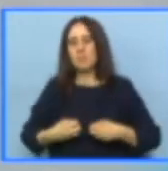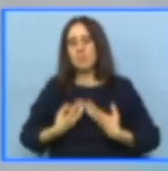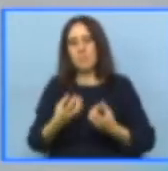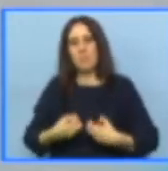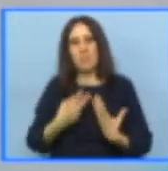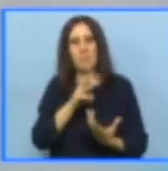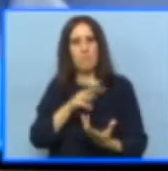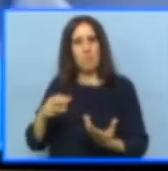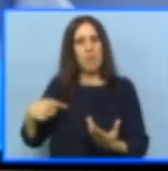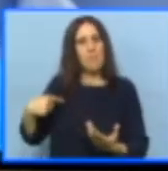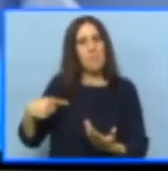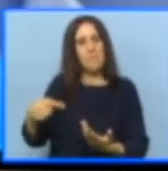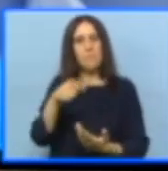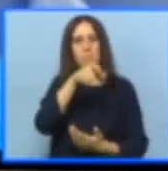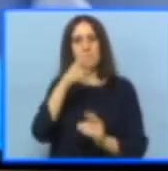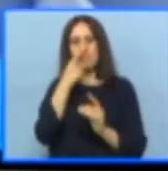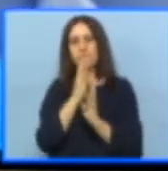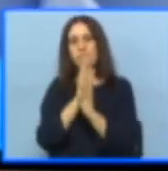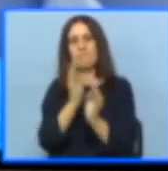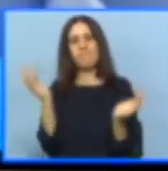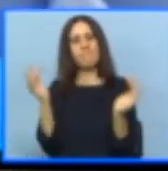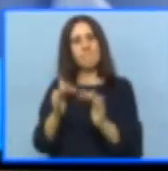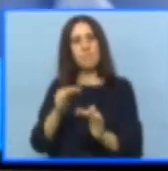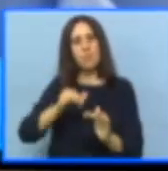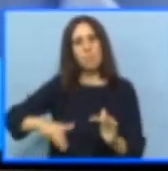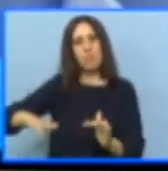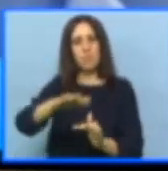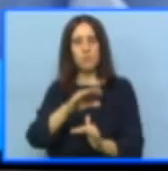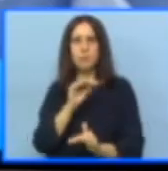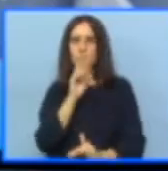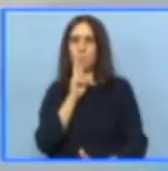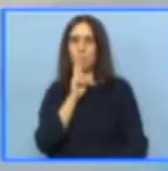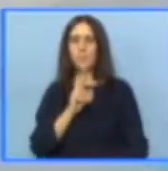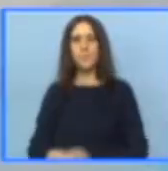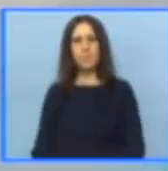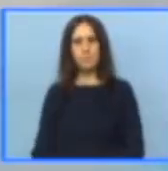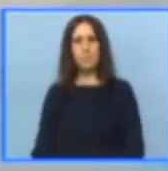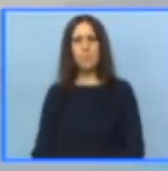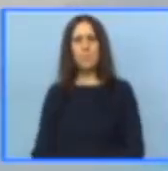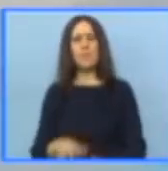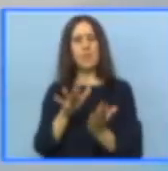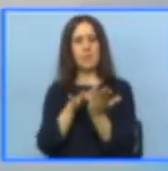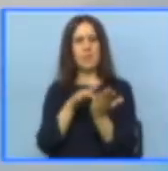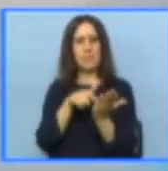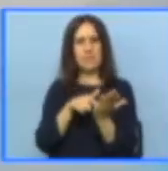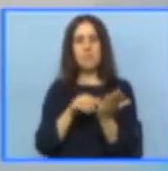feitos diariamente por todos os peregrinos que se dirigem ao espaço do santuário. Este livro, Fátima,